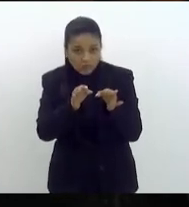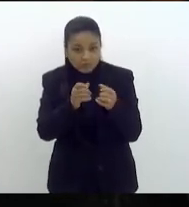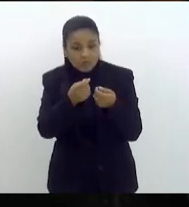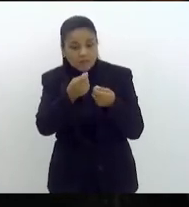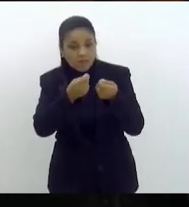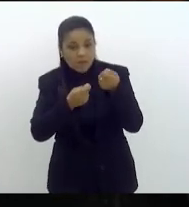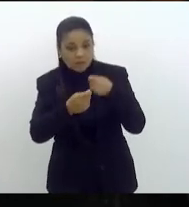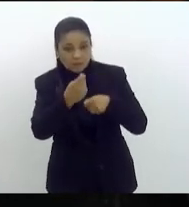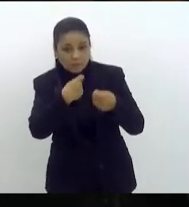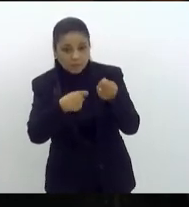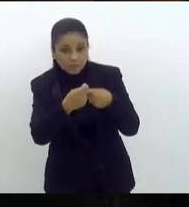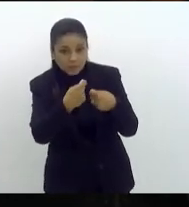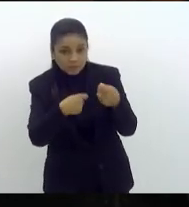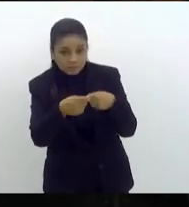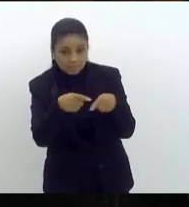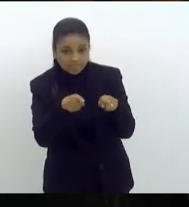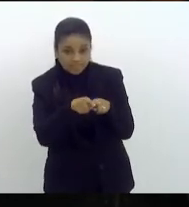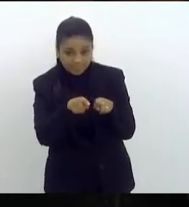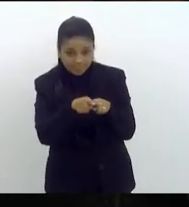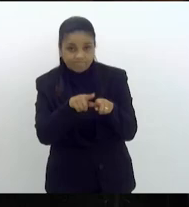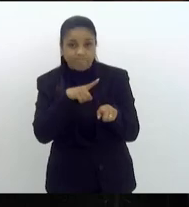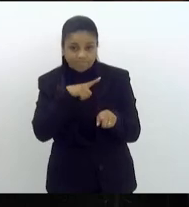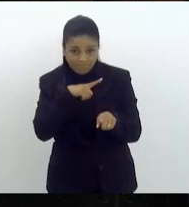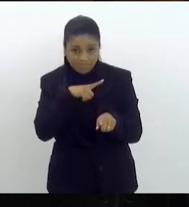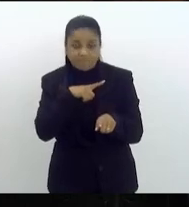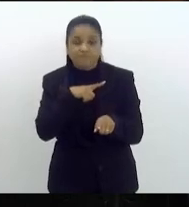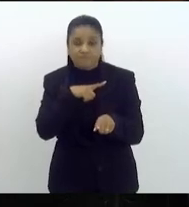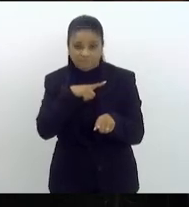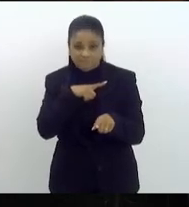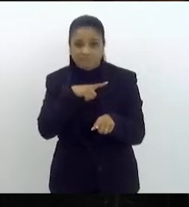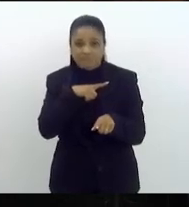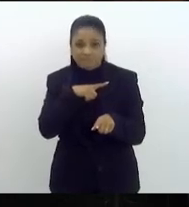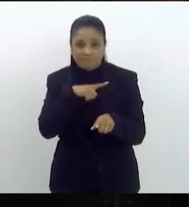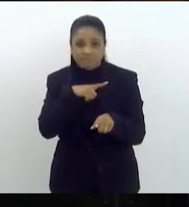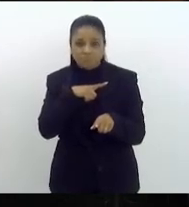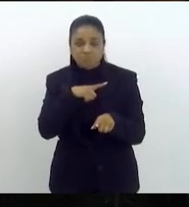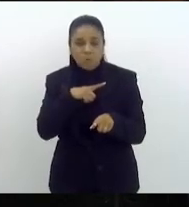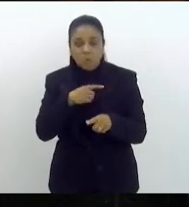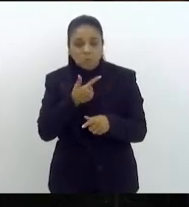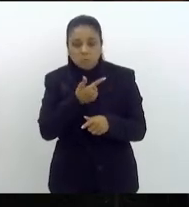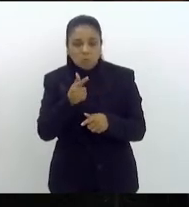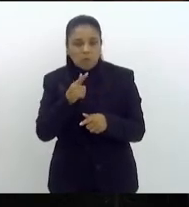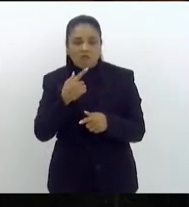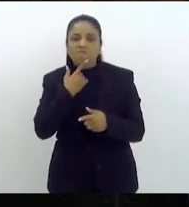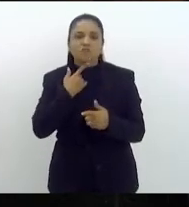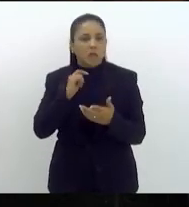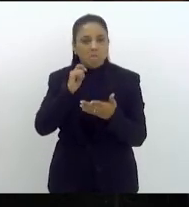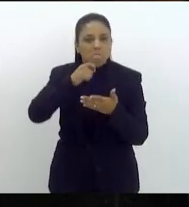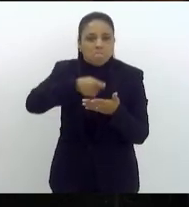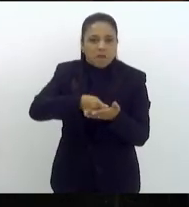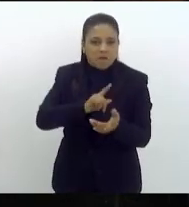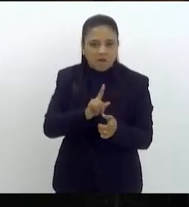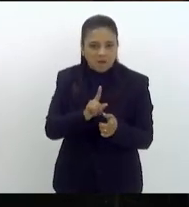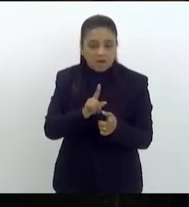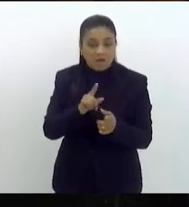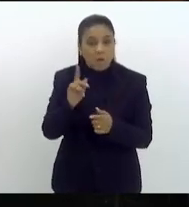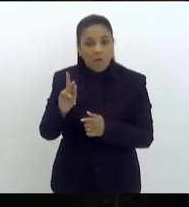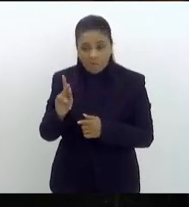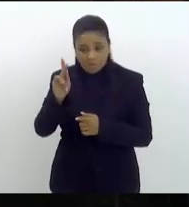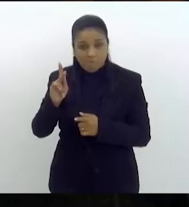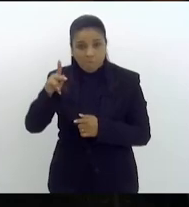administrativamente sem nenhuma intenção de pagar a Petrobras age nesse